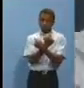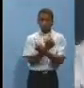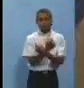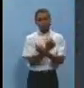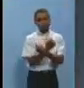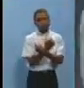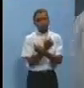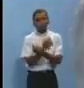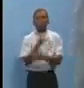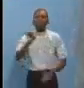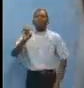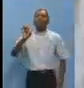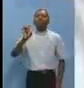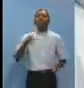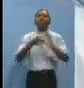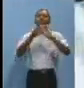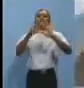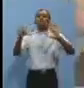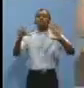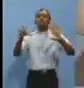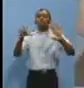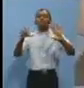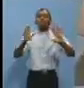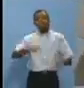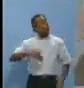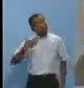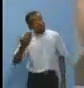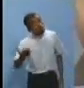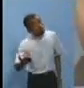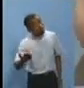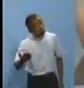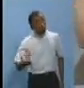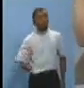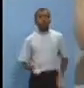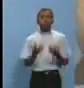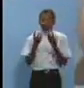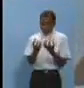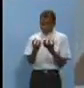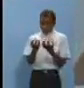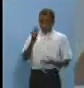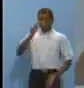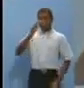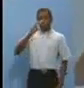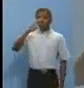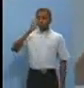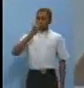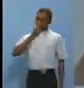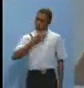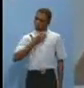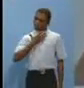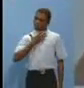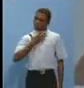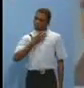talvez você não consiga ler esse roteiro inteiro. Não é difícil. Se você ler 4 capítulos por dia, você lê ele inteiro em menos de um